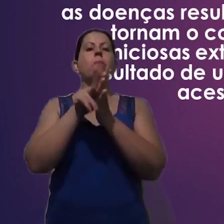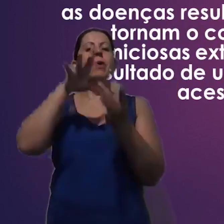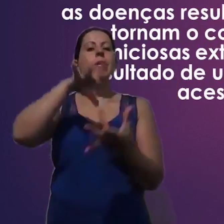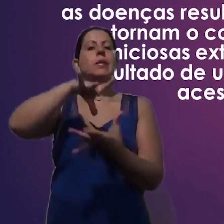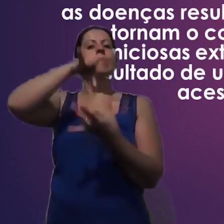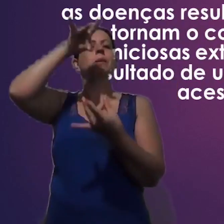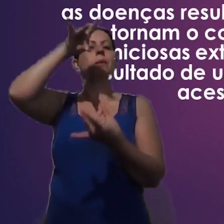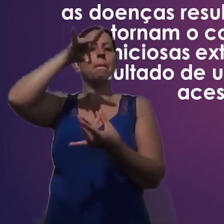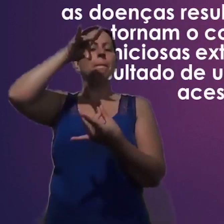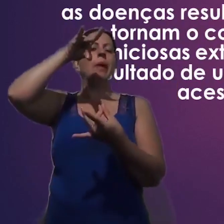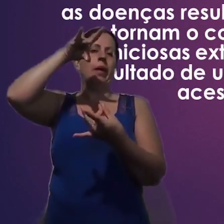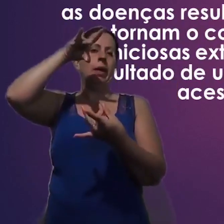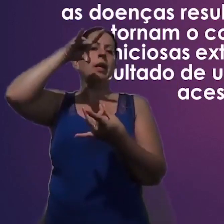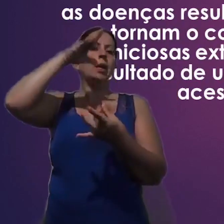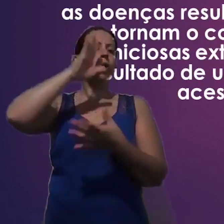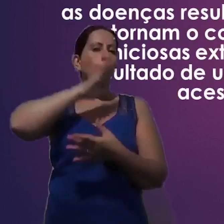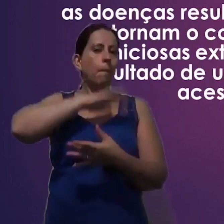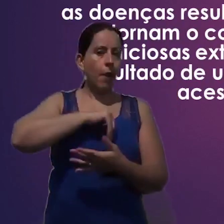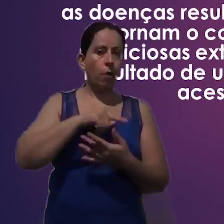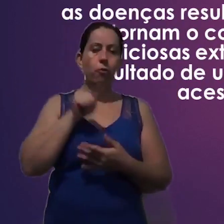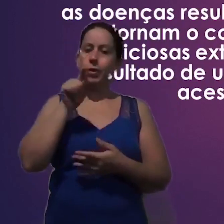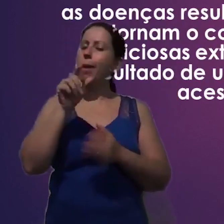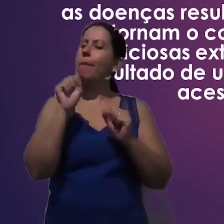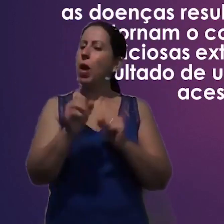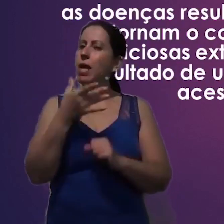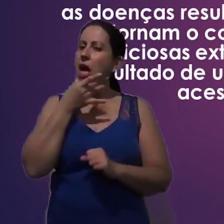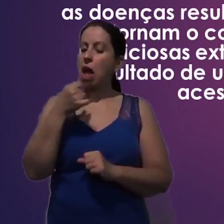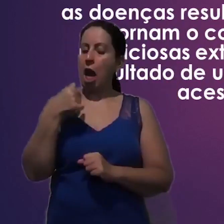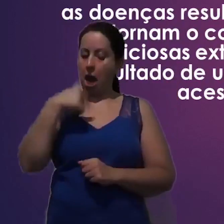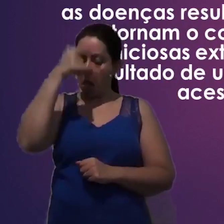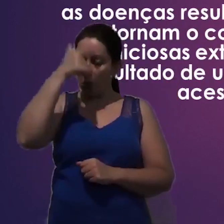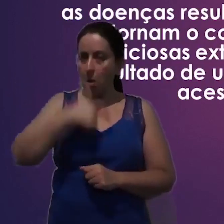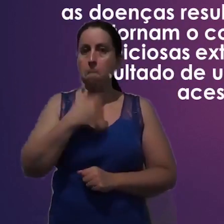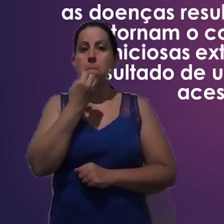pessoa que se considera boa, mas